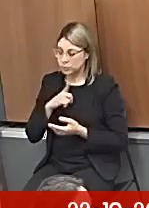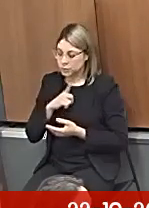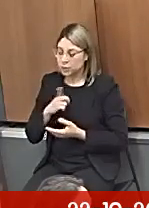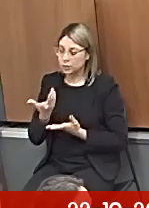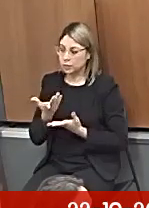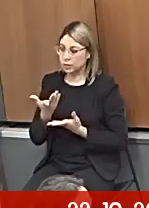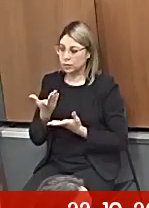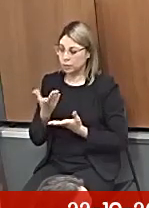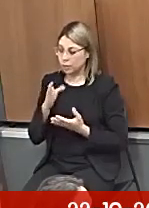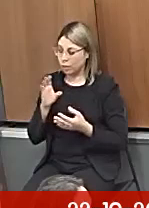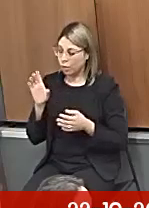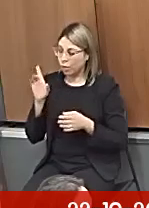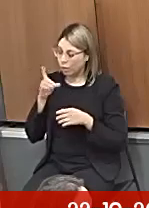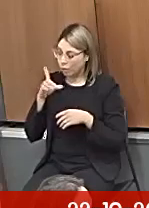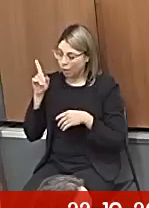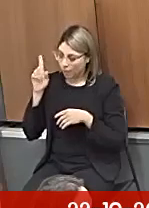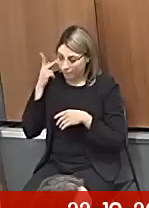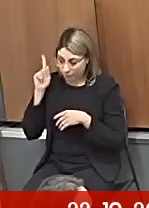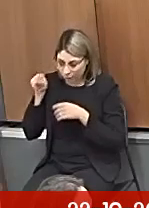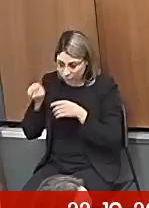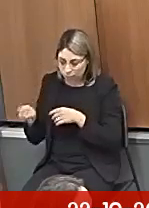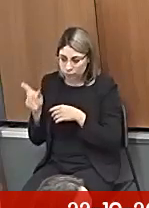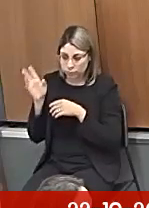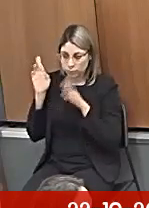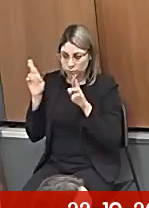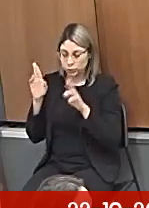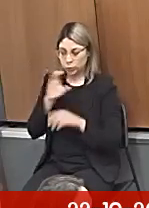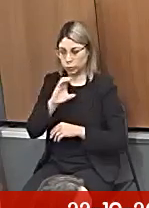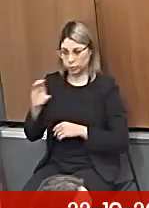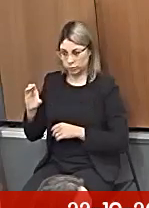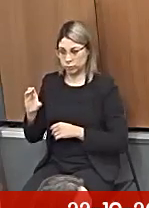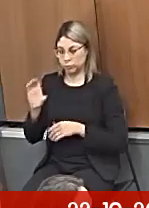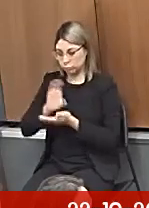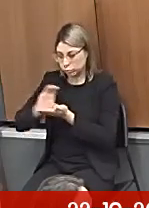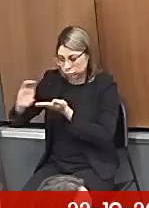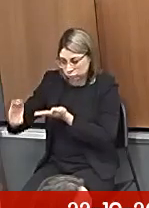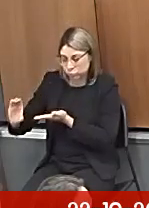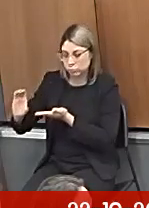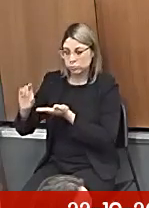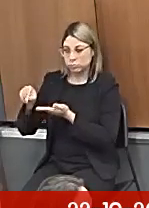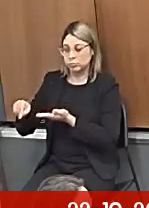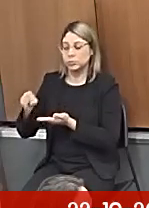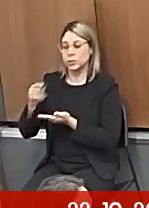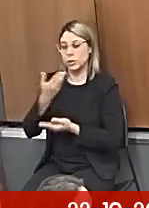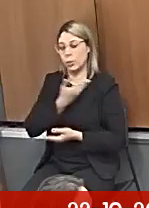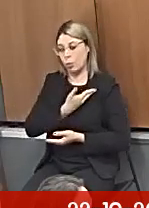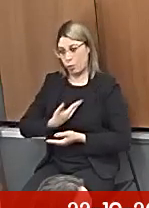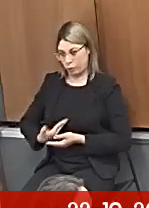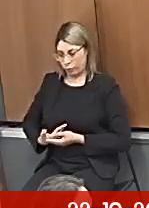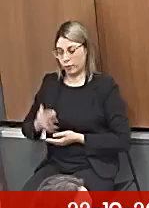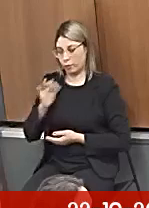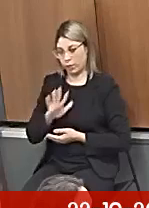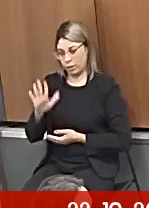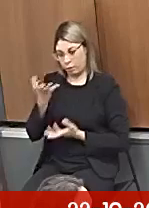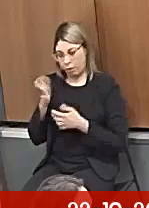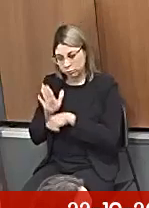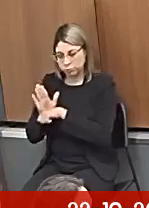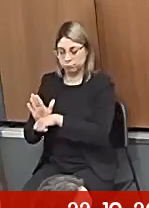direcione ao coordenador do projeto esse montante que o governo federal deseja apoiar.